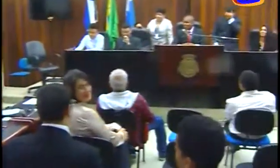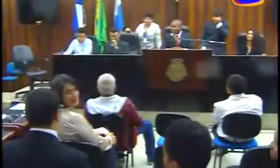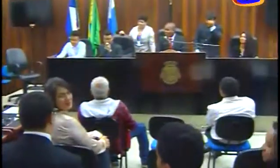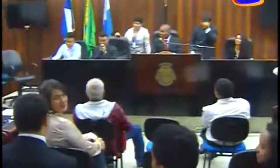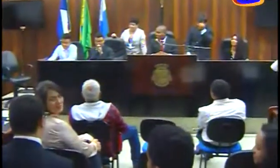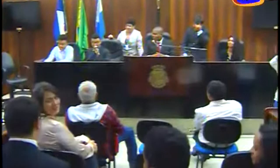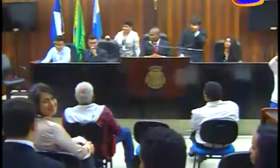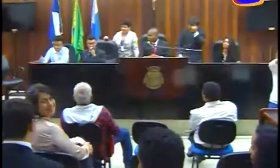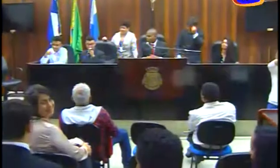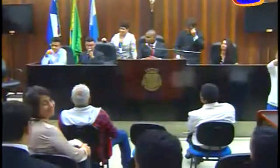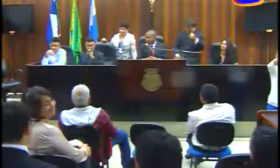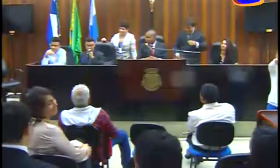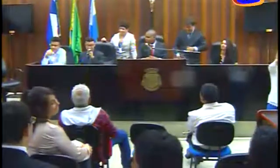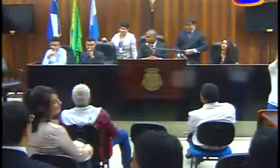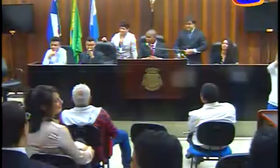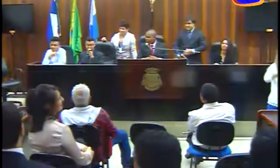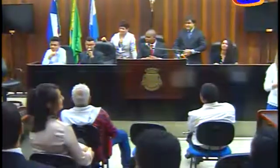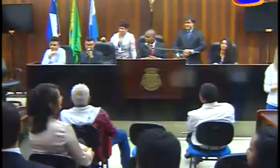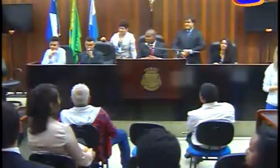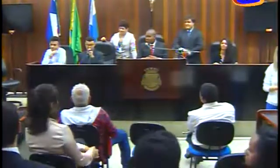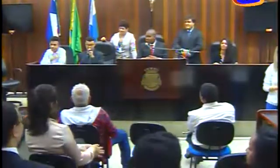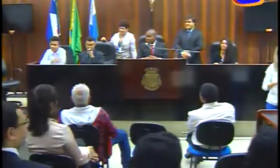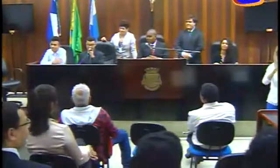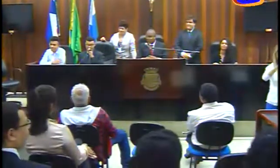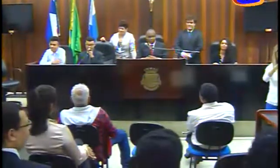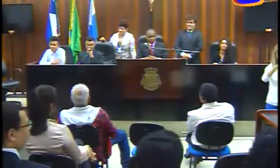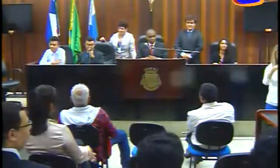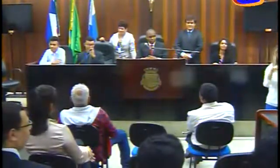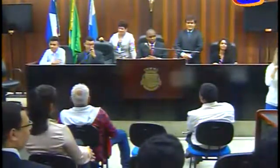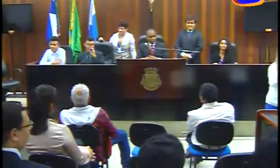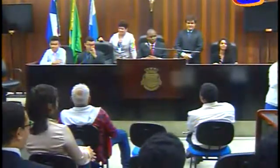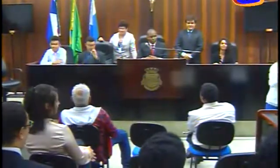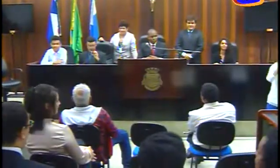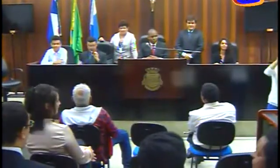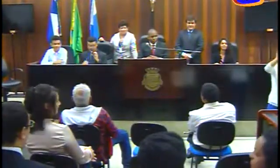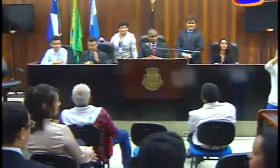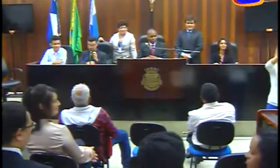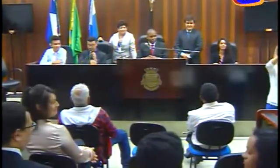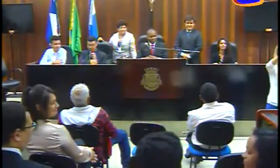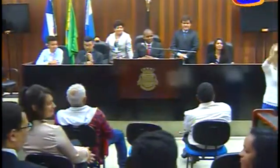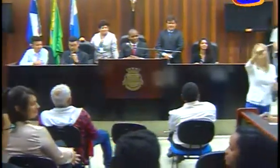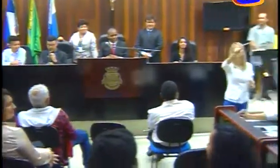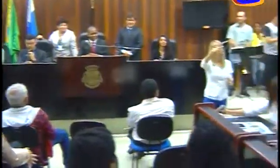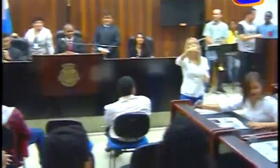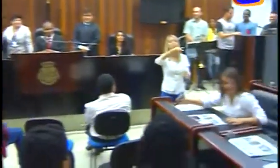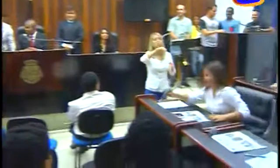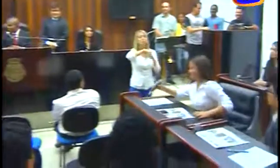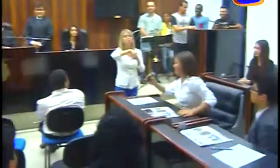Com a palavra, a nobre vereadora Raíssa Maria Cerqueira da Silva.